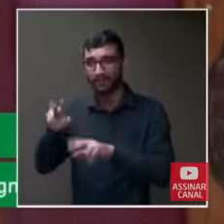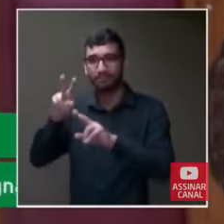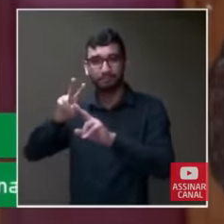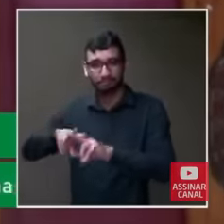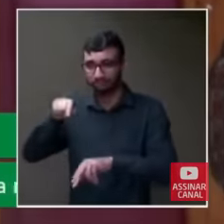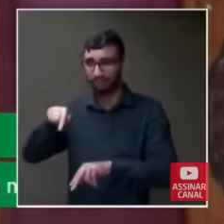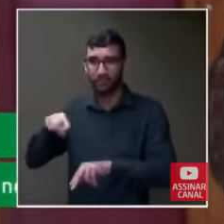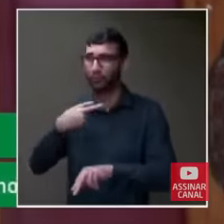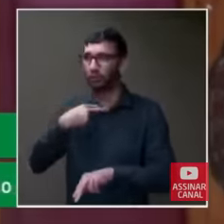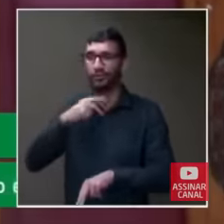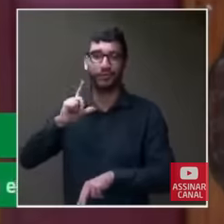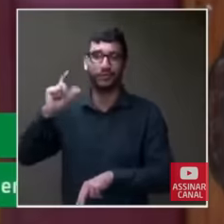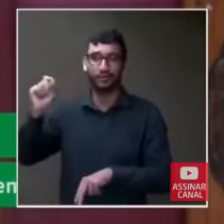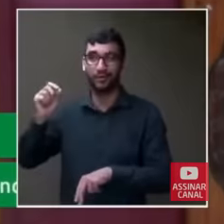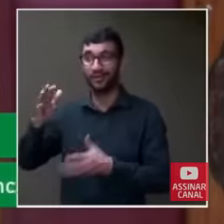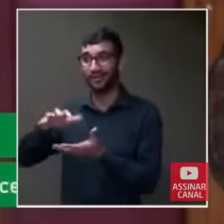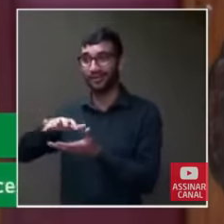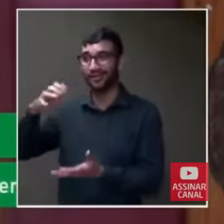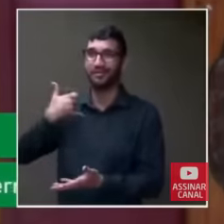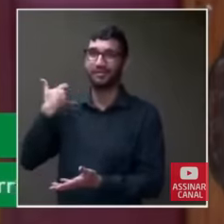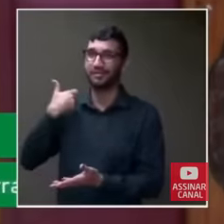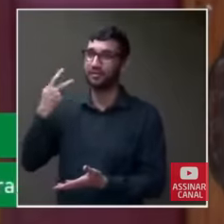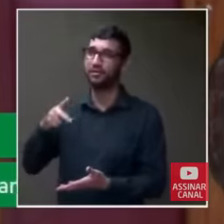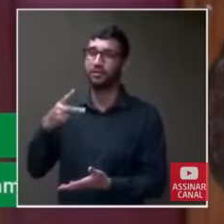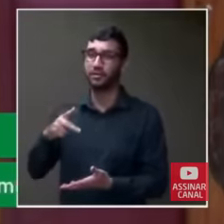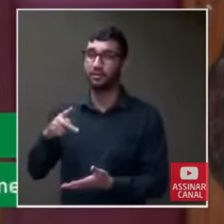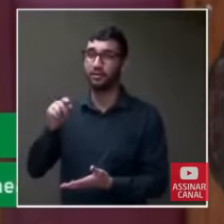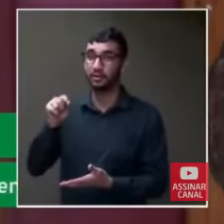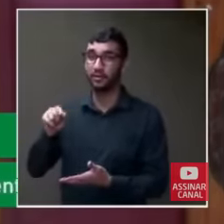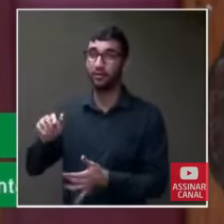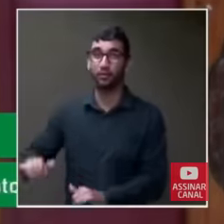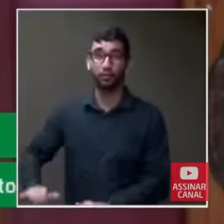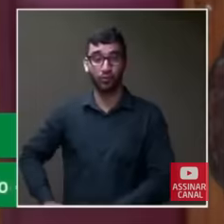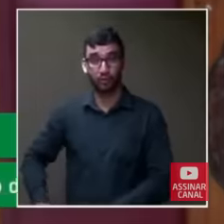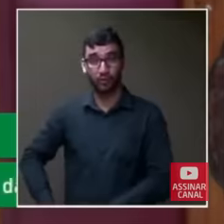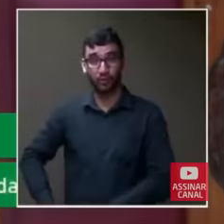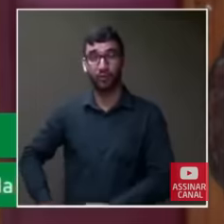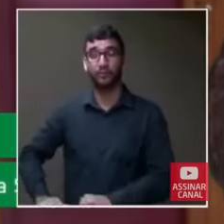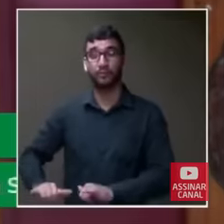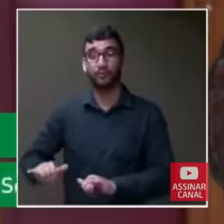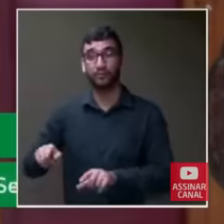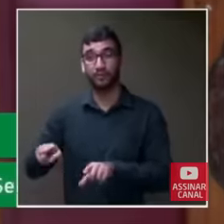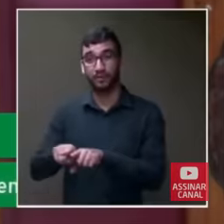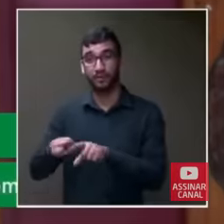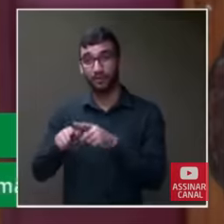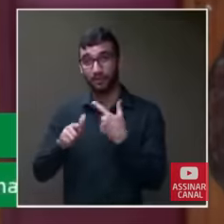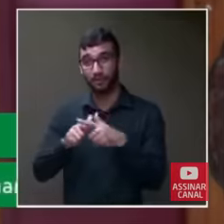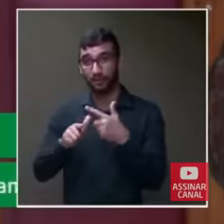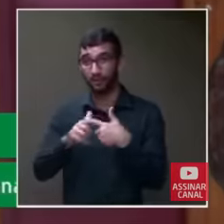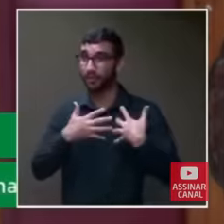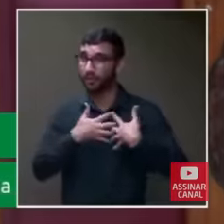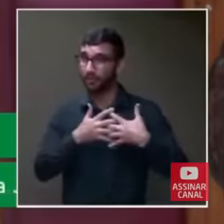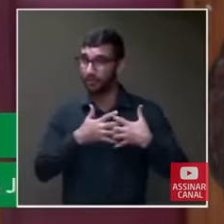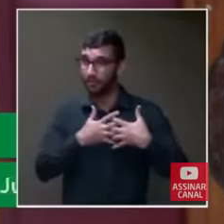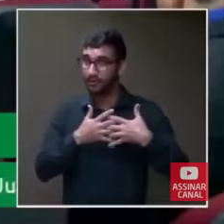sem poder sair, na idade que ela se encontra, em sofrimento profundo e com problemas